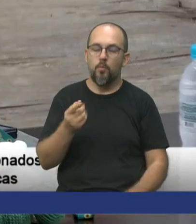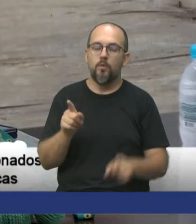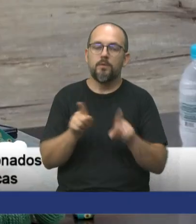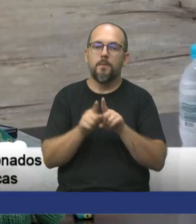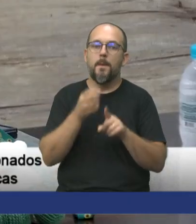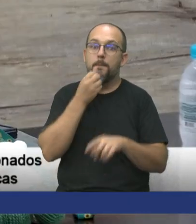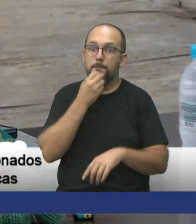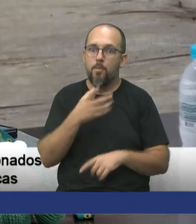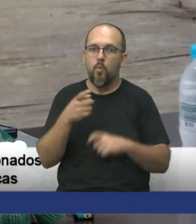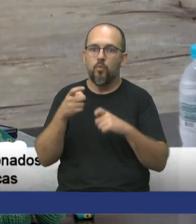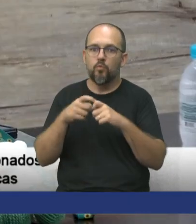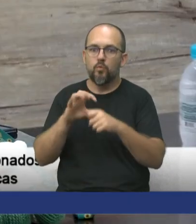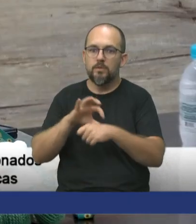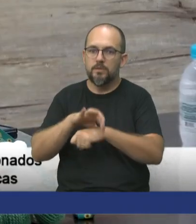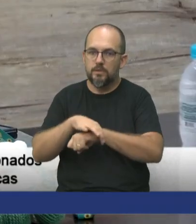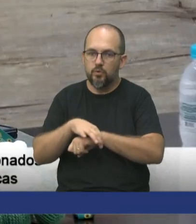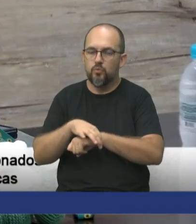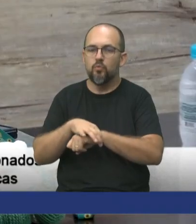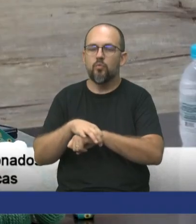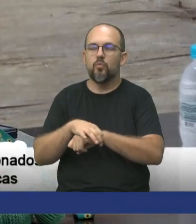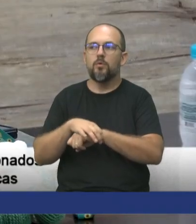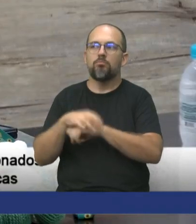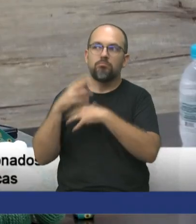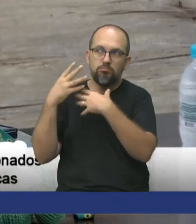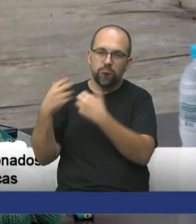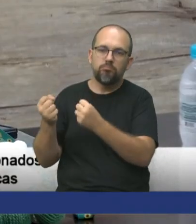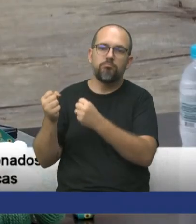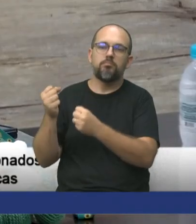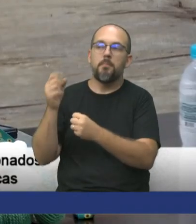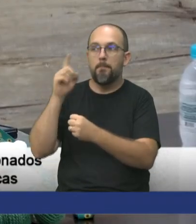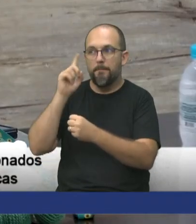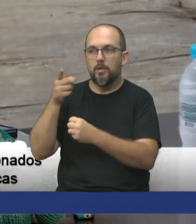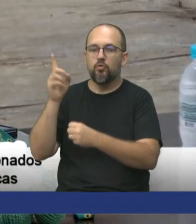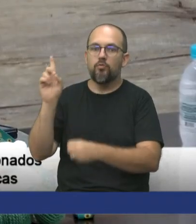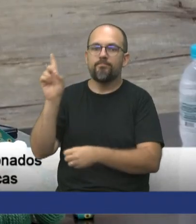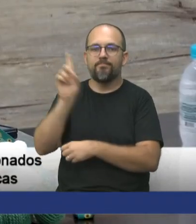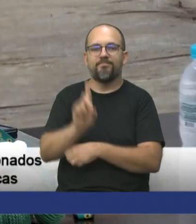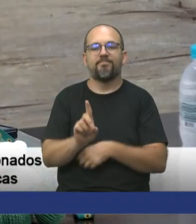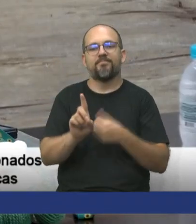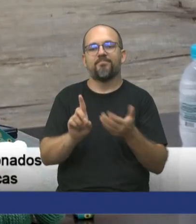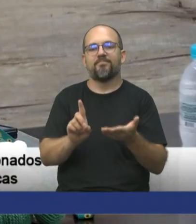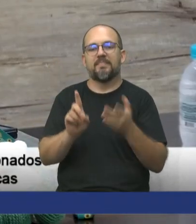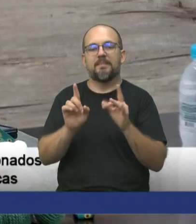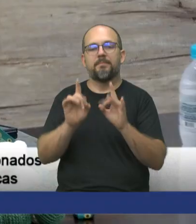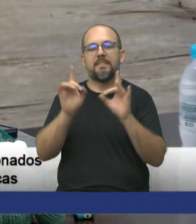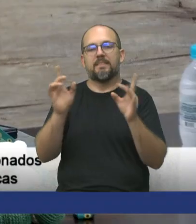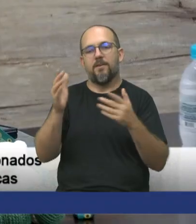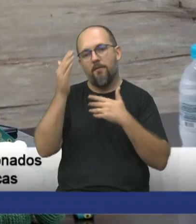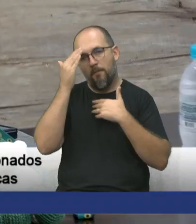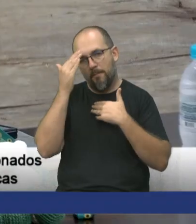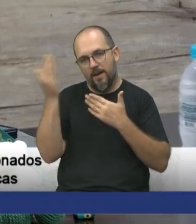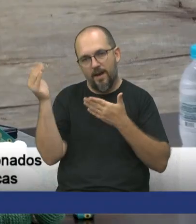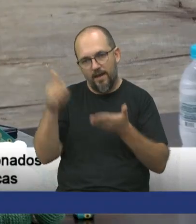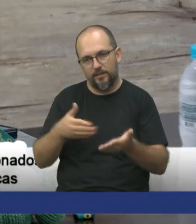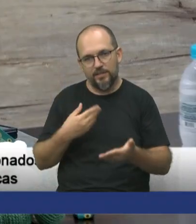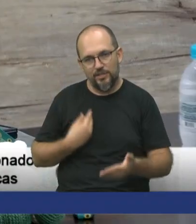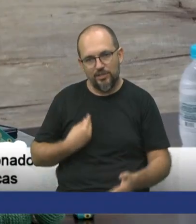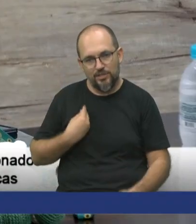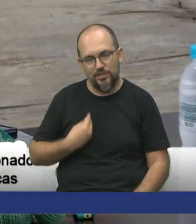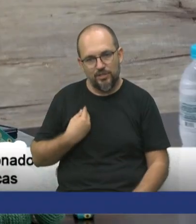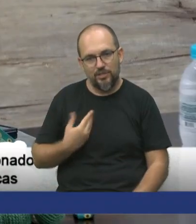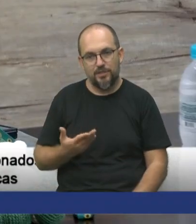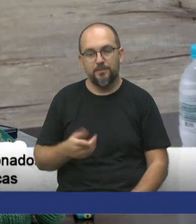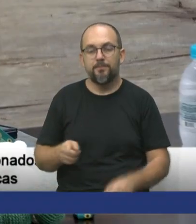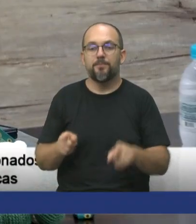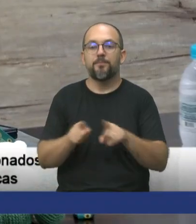doutor Segura atendeu o nosso chamado e mandou uma pessoa tão especial para a gente. Obrigada pela presença.